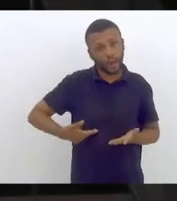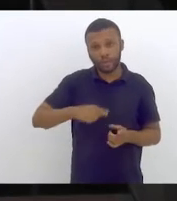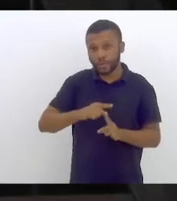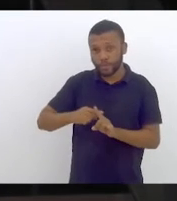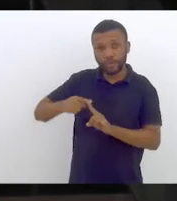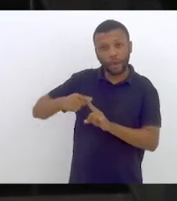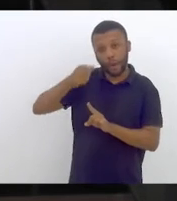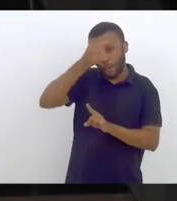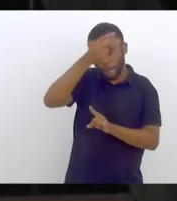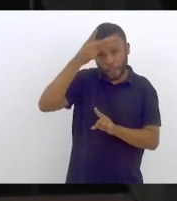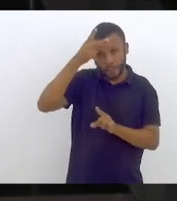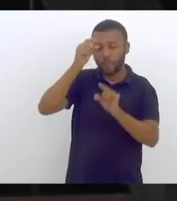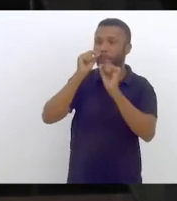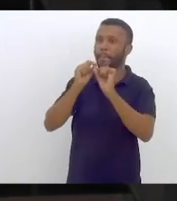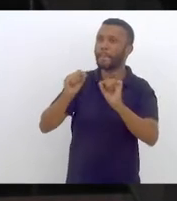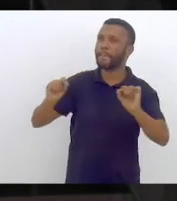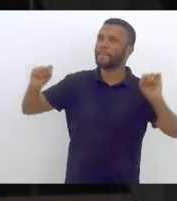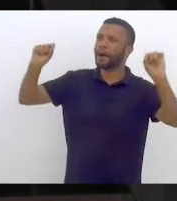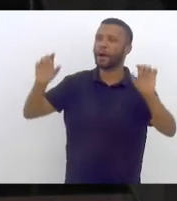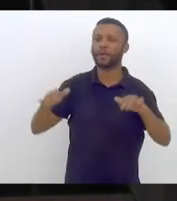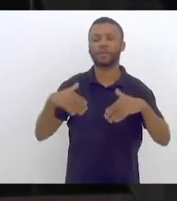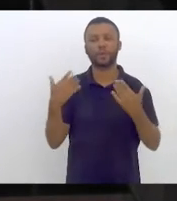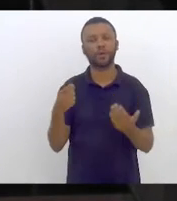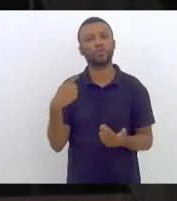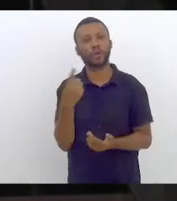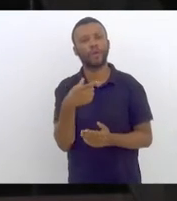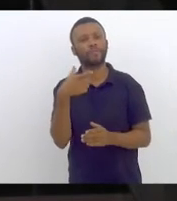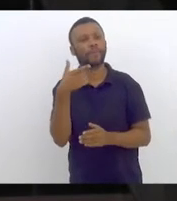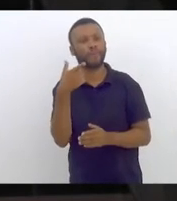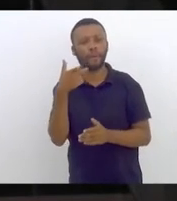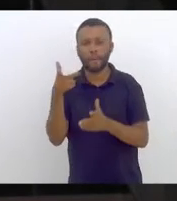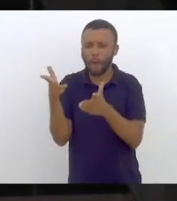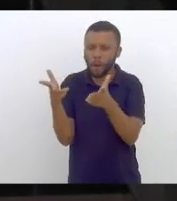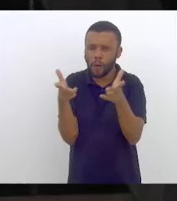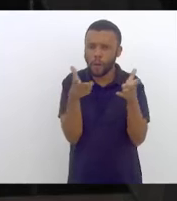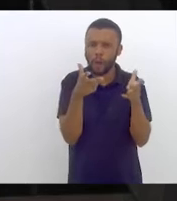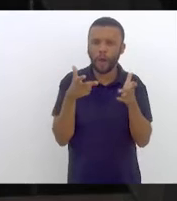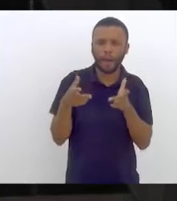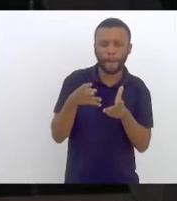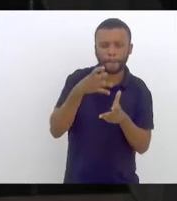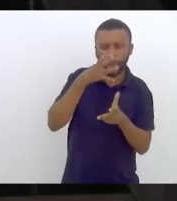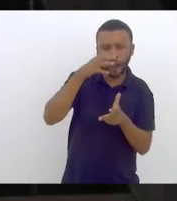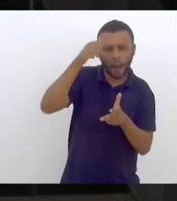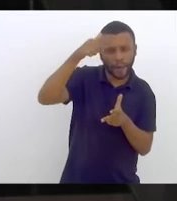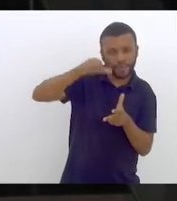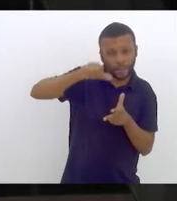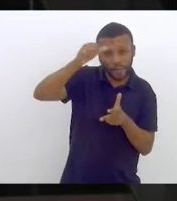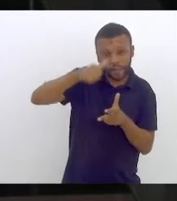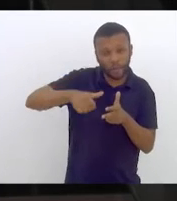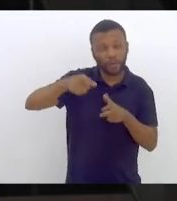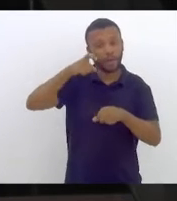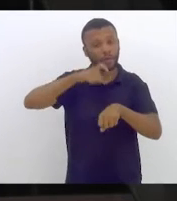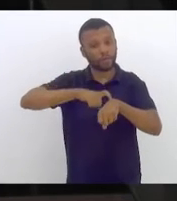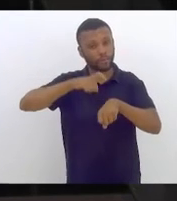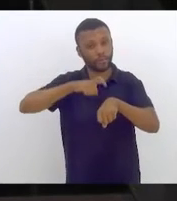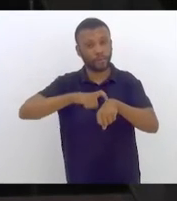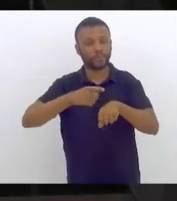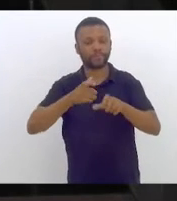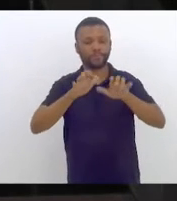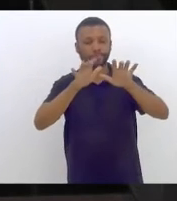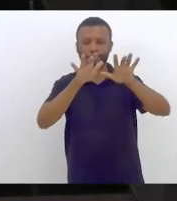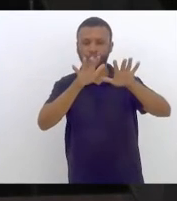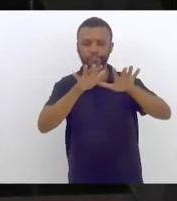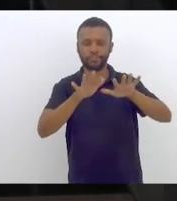os municípios. Então, a gente foi fazendo essas observações na redação da